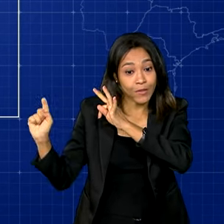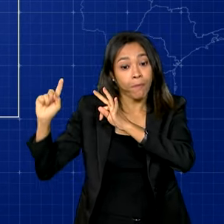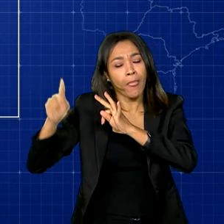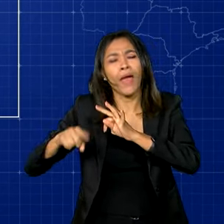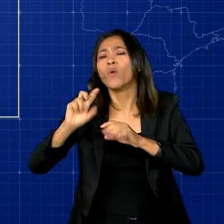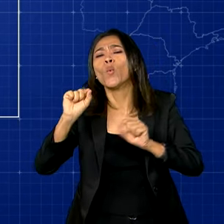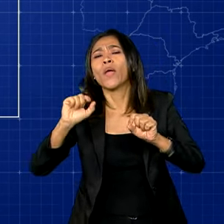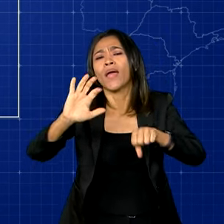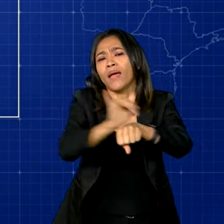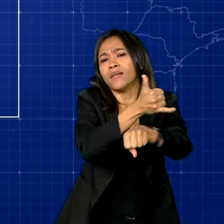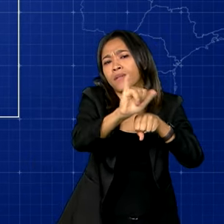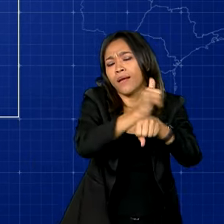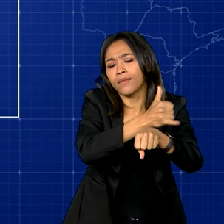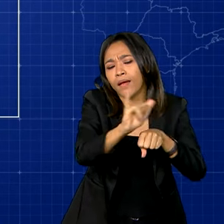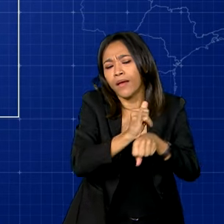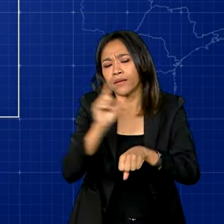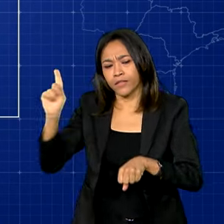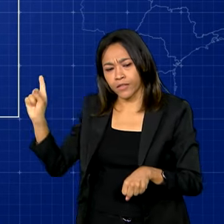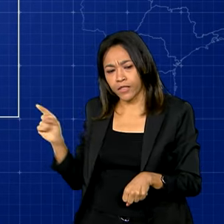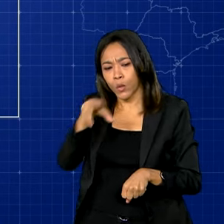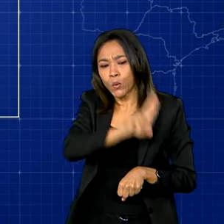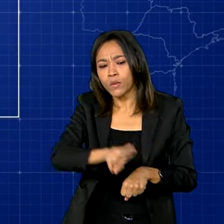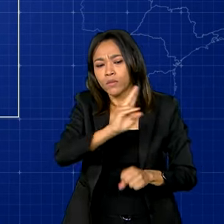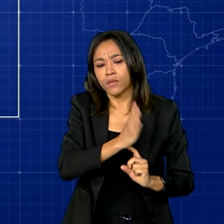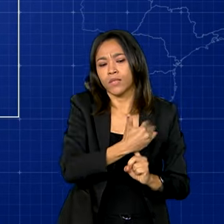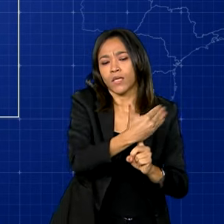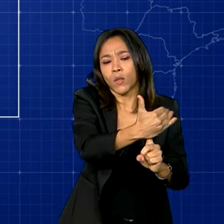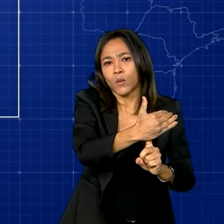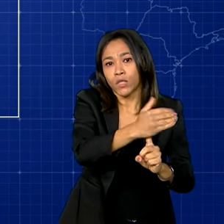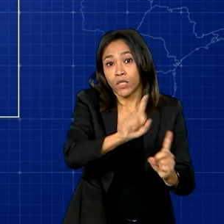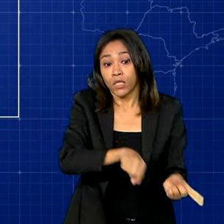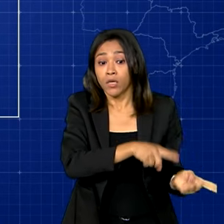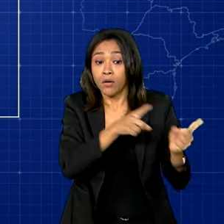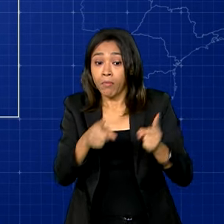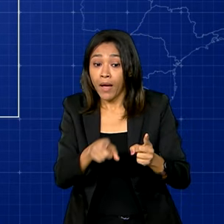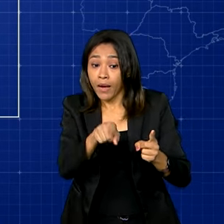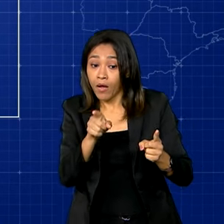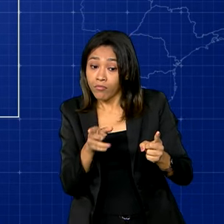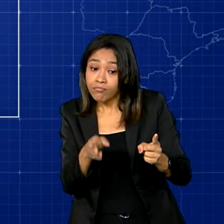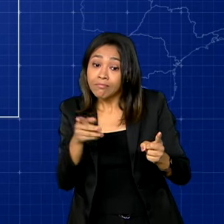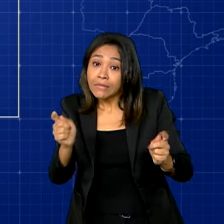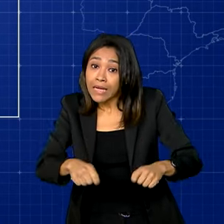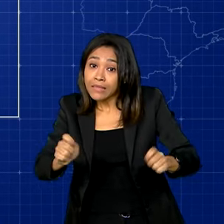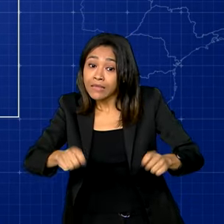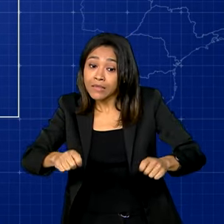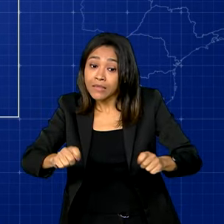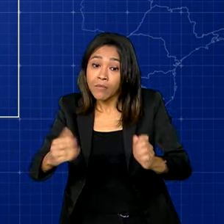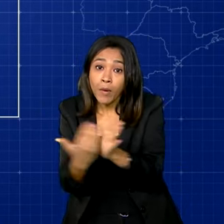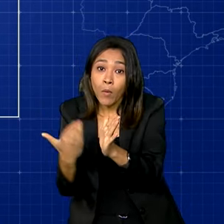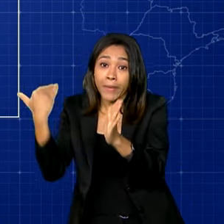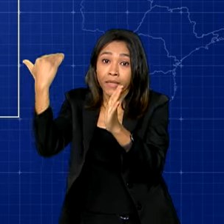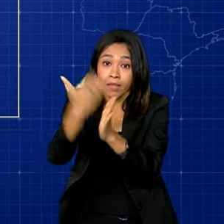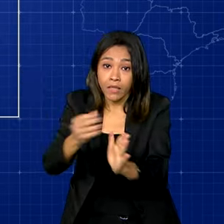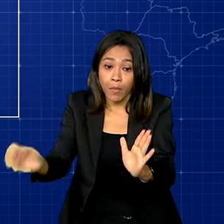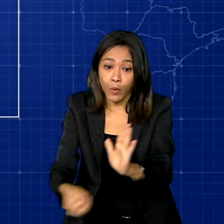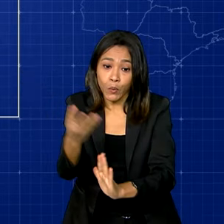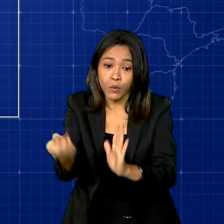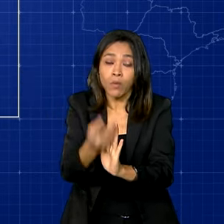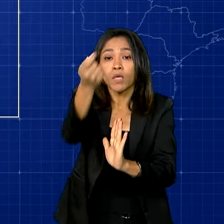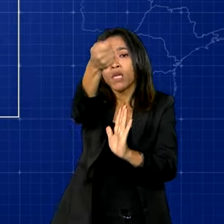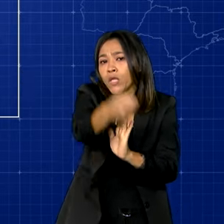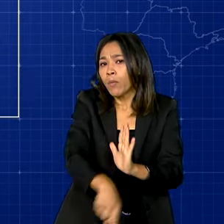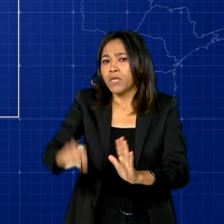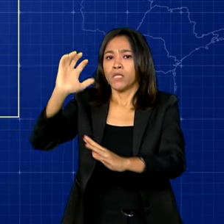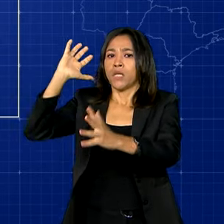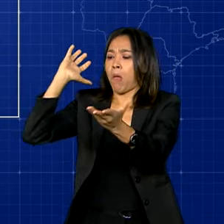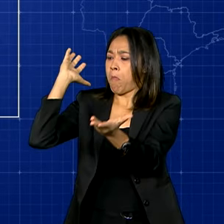de medidas de promoção da tecnologia e inovação para, entre outras coisas, tornar possível o aumento da produção sem precisar